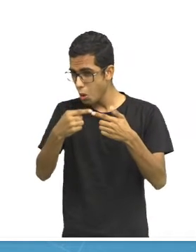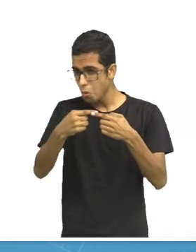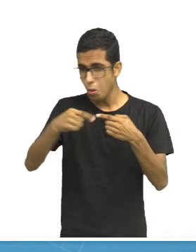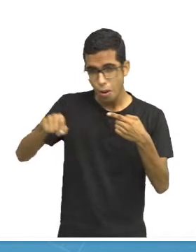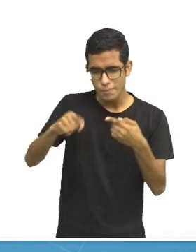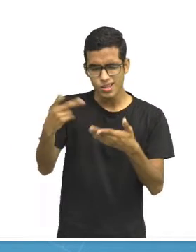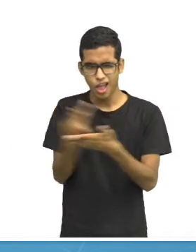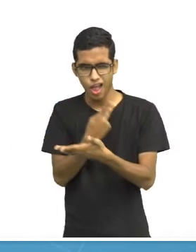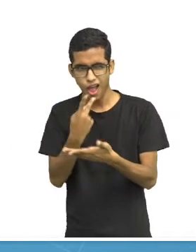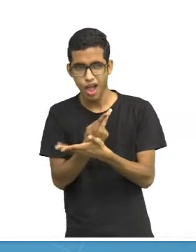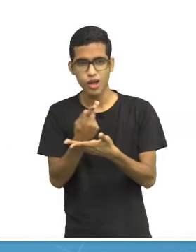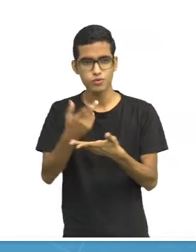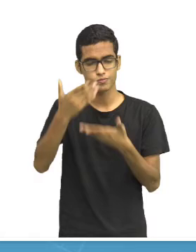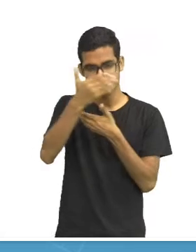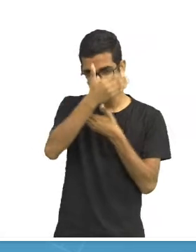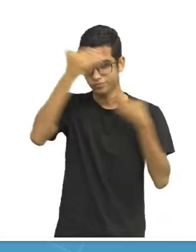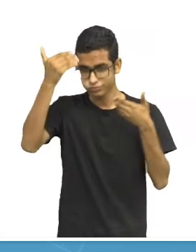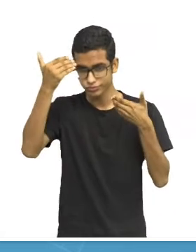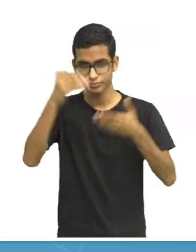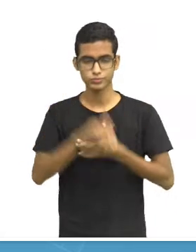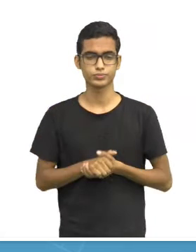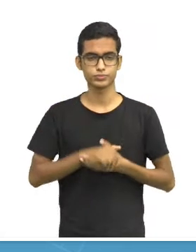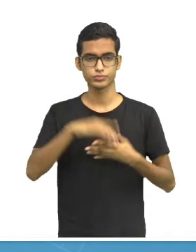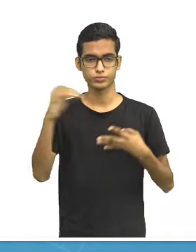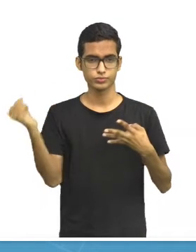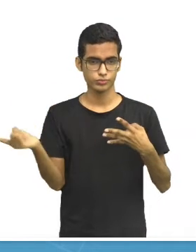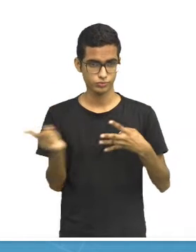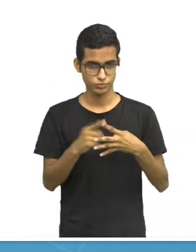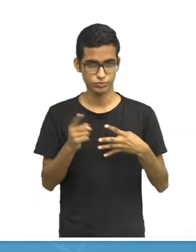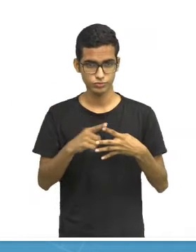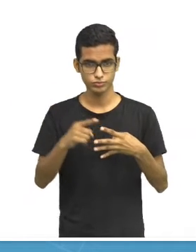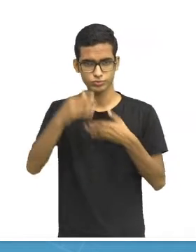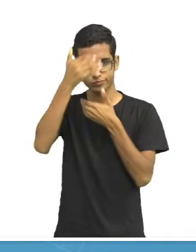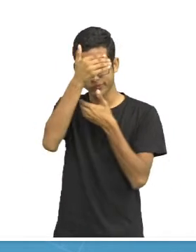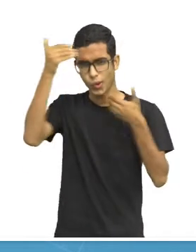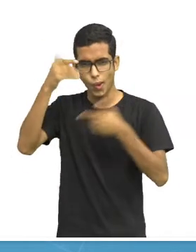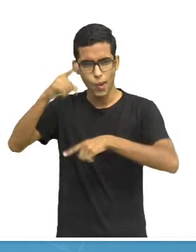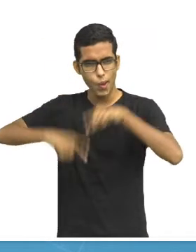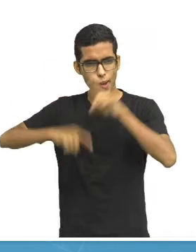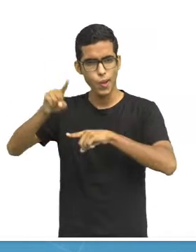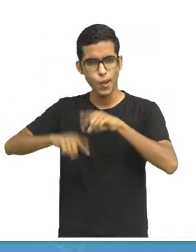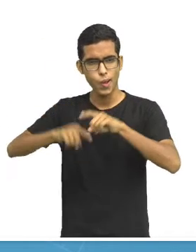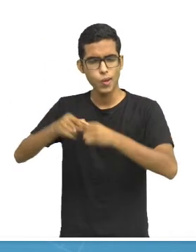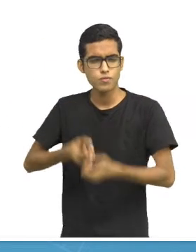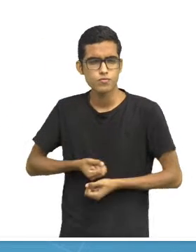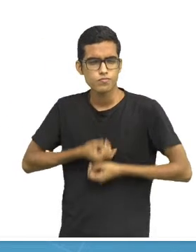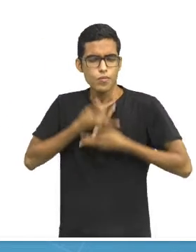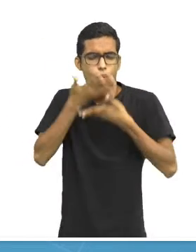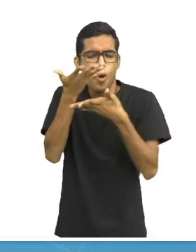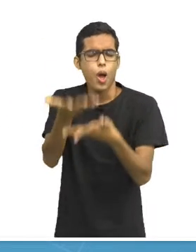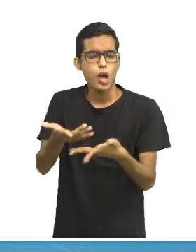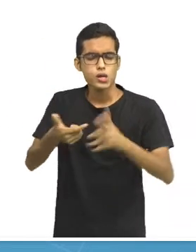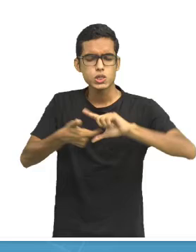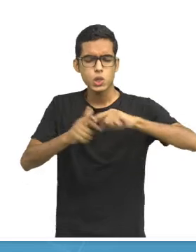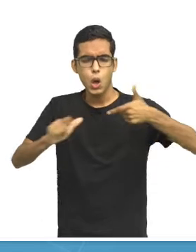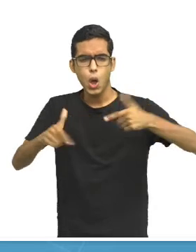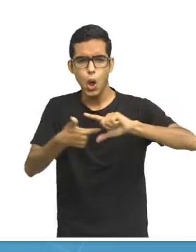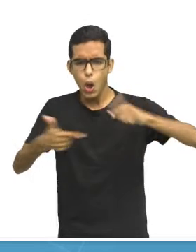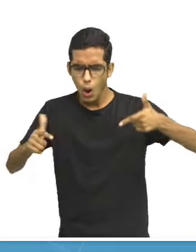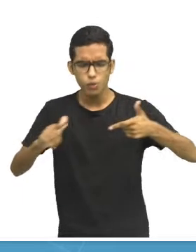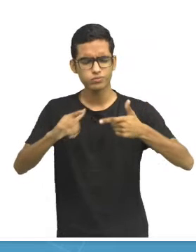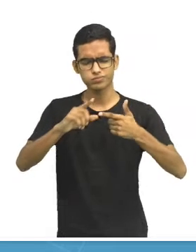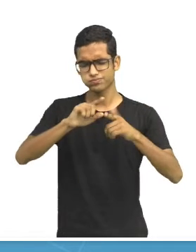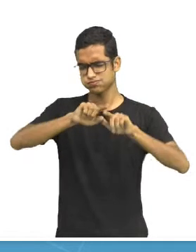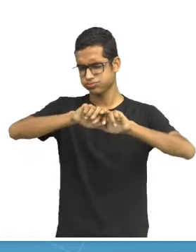nessa alternativa? Vamos à primeira. No cubismo, os objetos se apresentam de formas